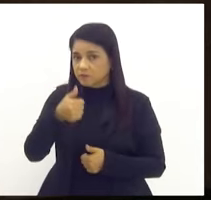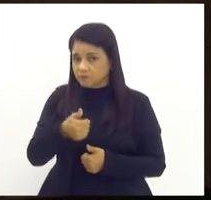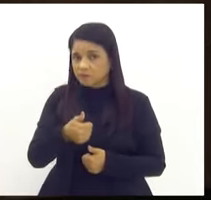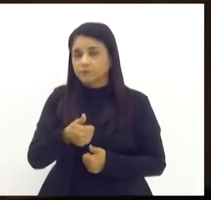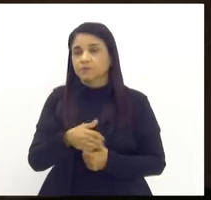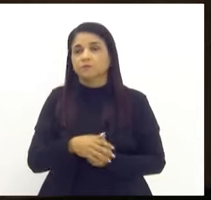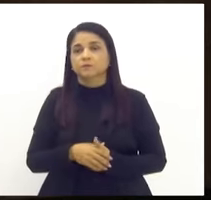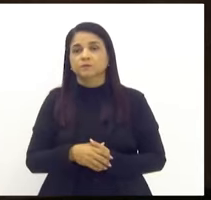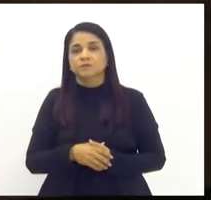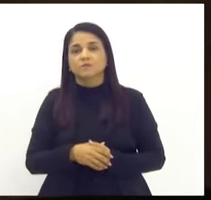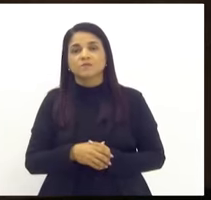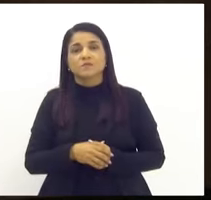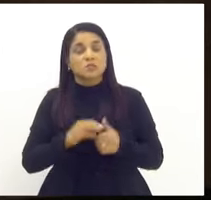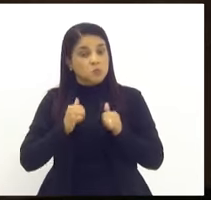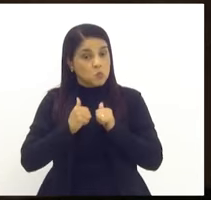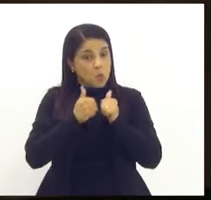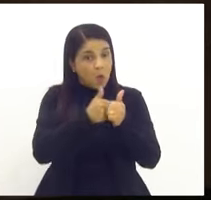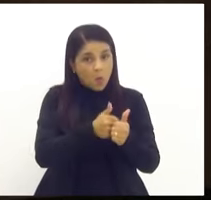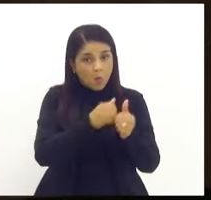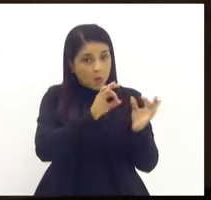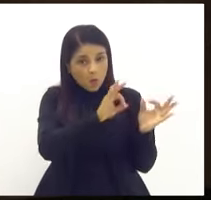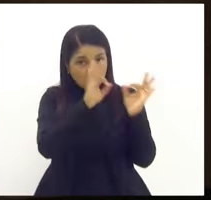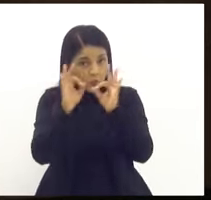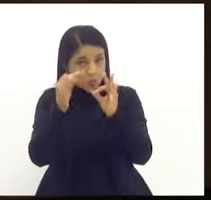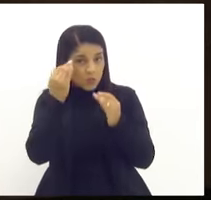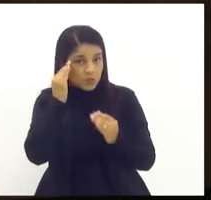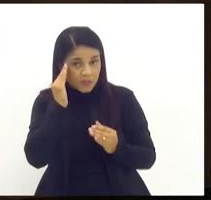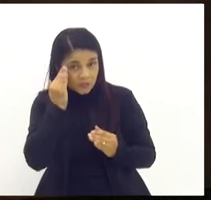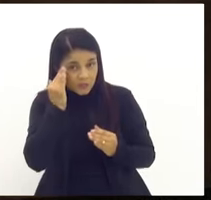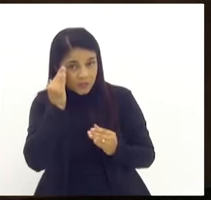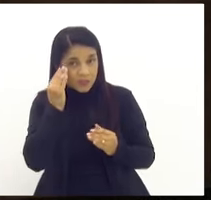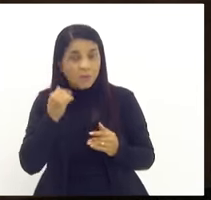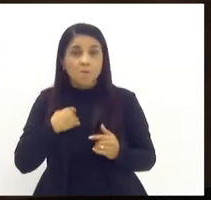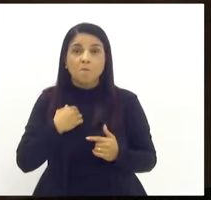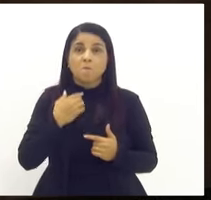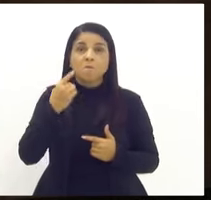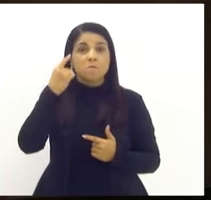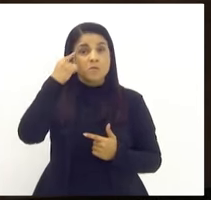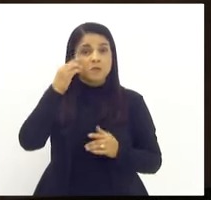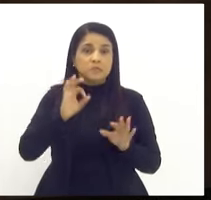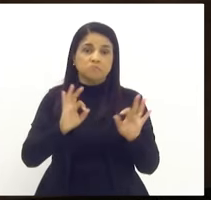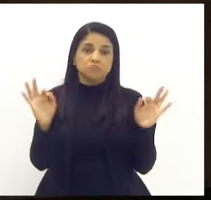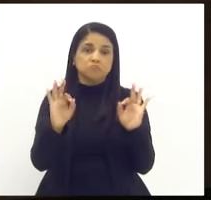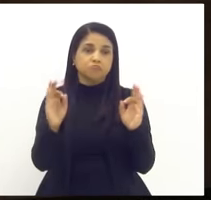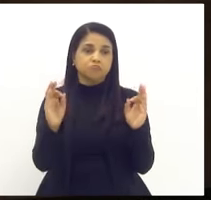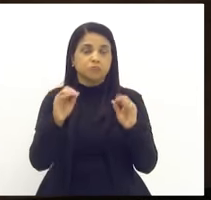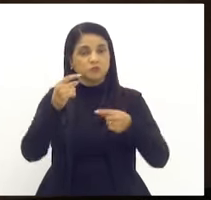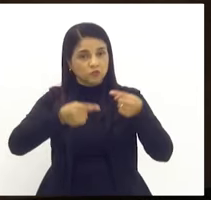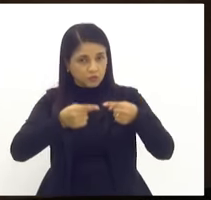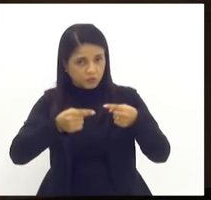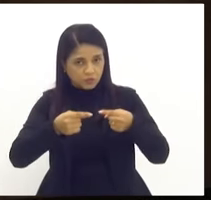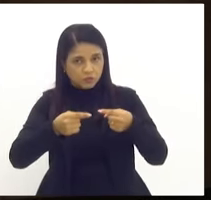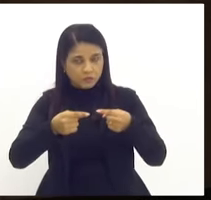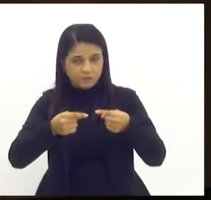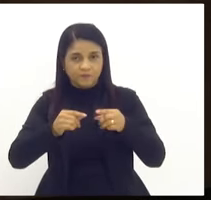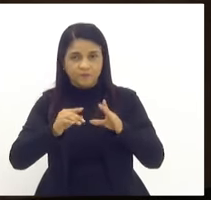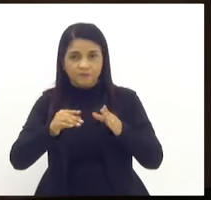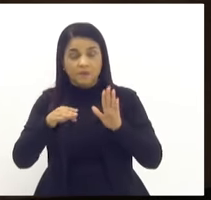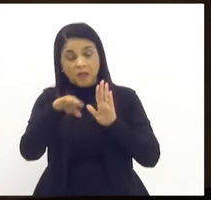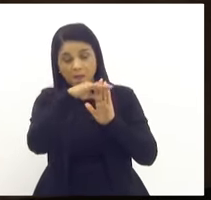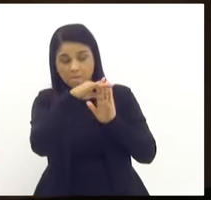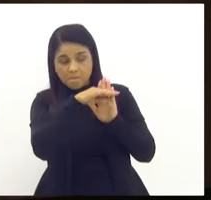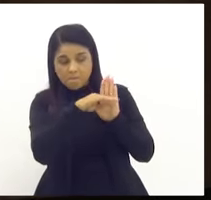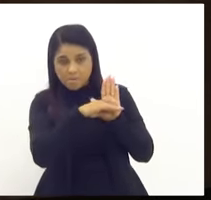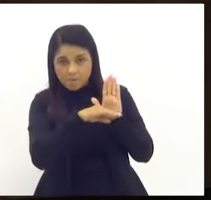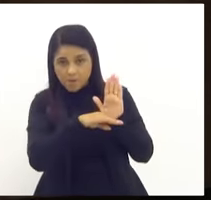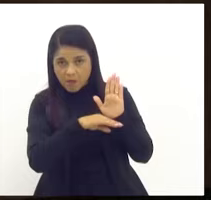quem não acompanhou o nosso entendimento fica achando que ninguém quer discutir nada in a discussão das pautas